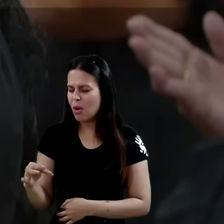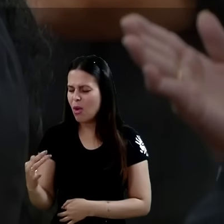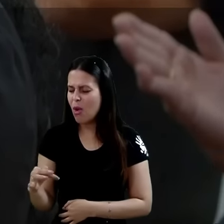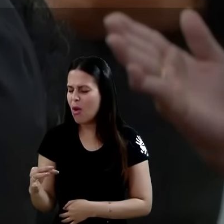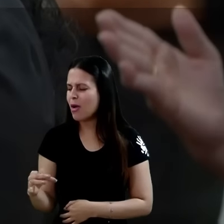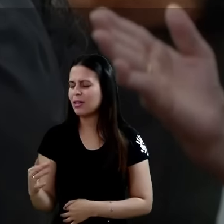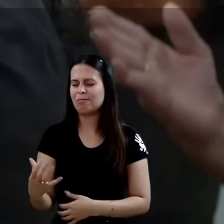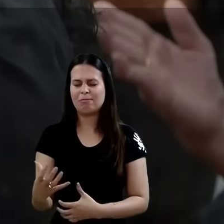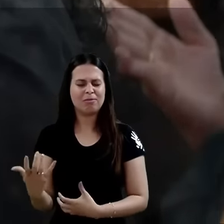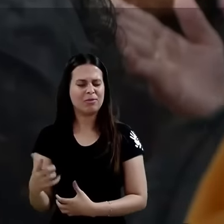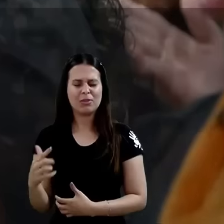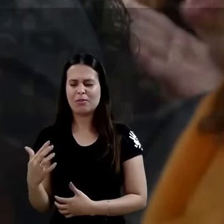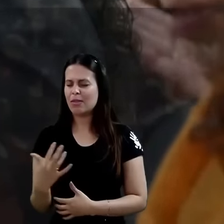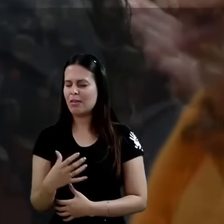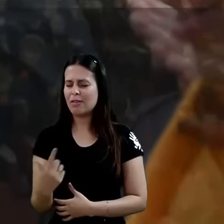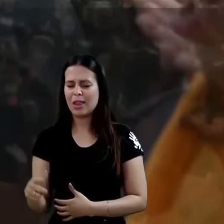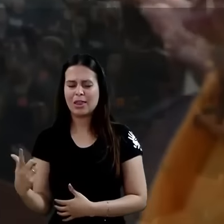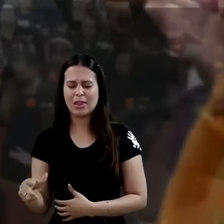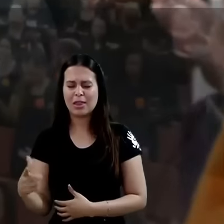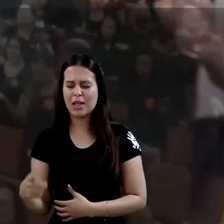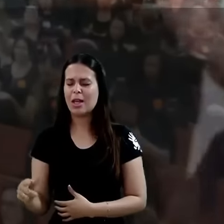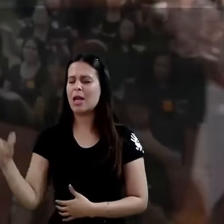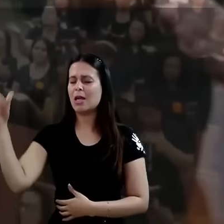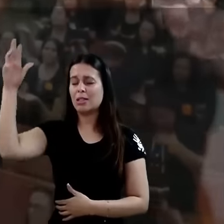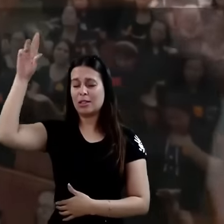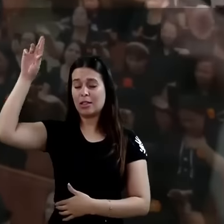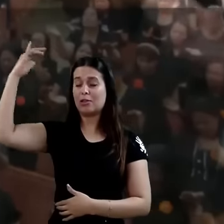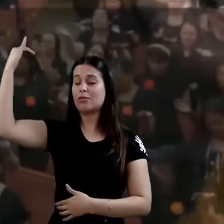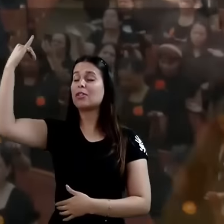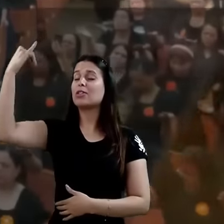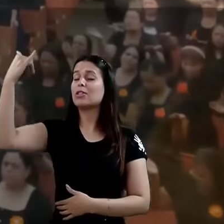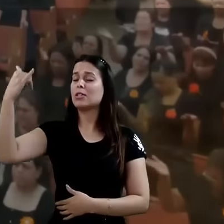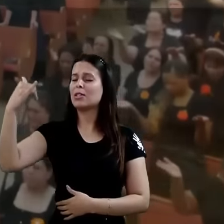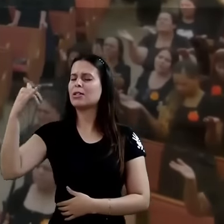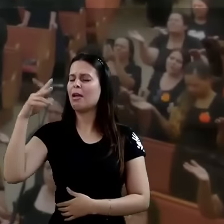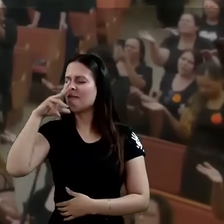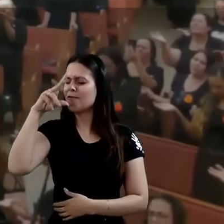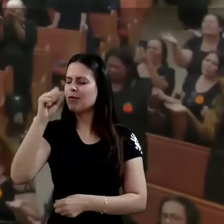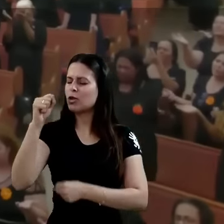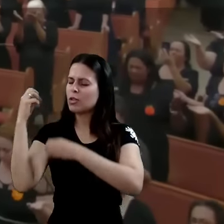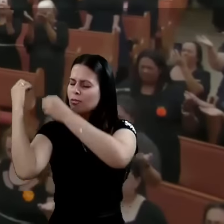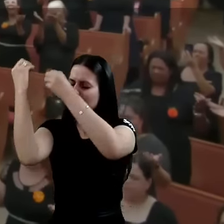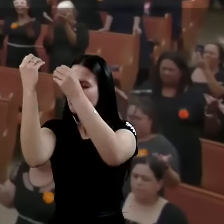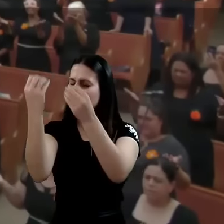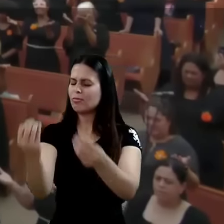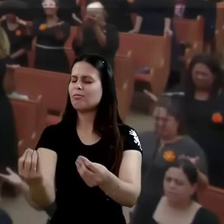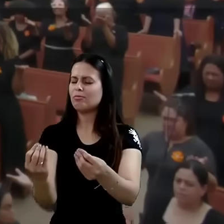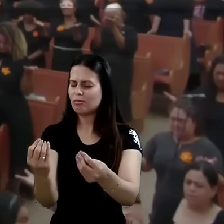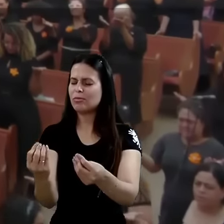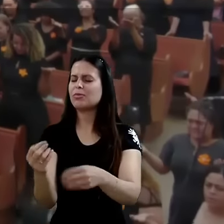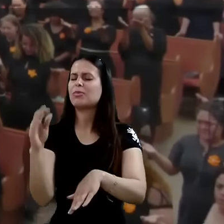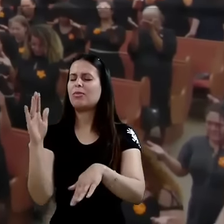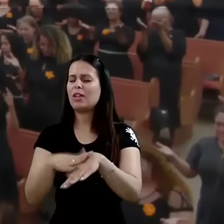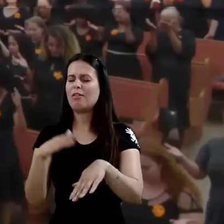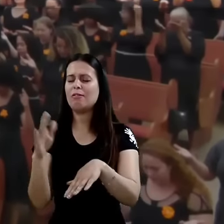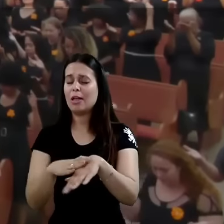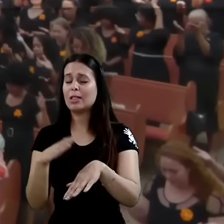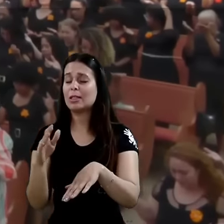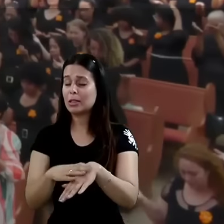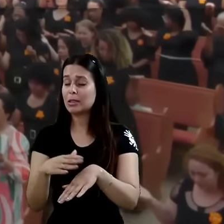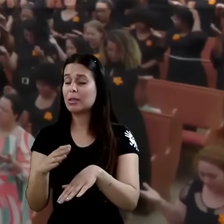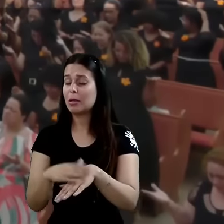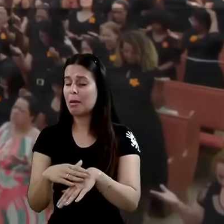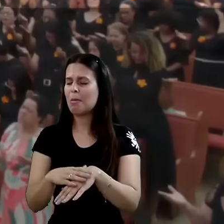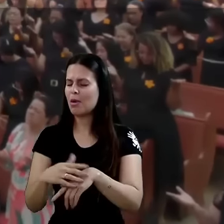estão sendo agora e o Senhor Deus diz esta força que você recebe Hoje ela vai fazer parte da